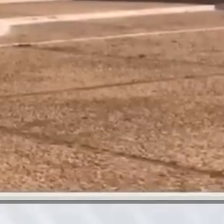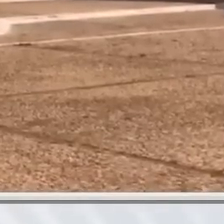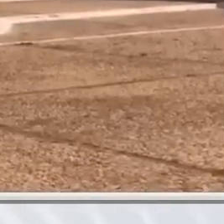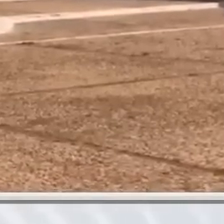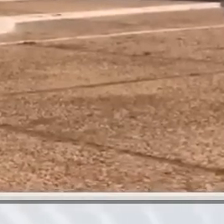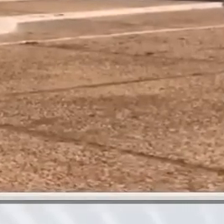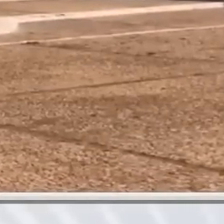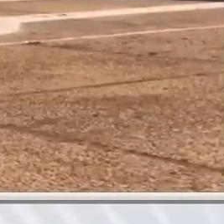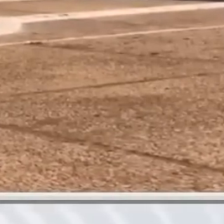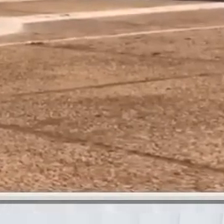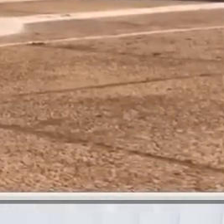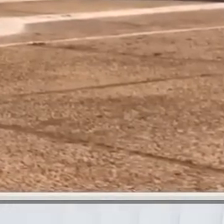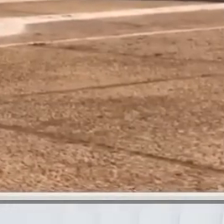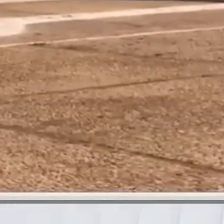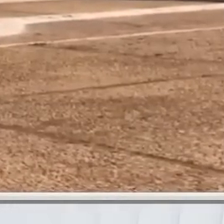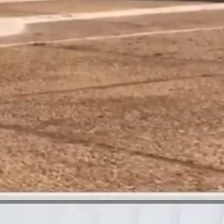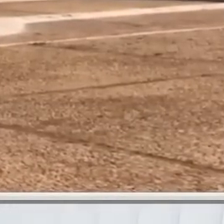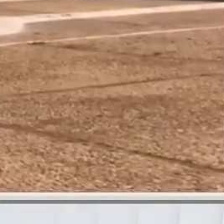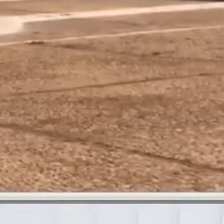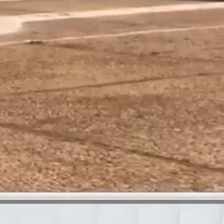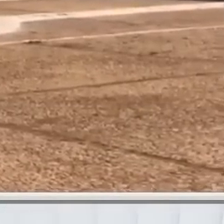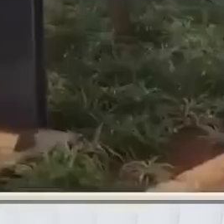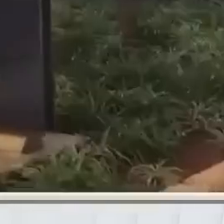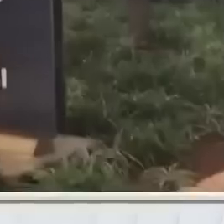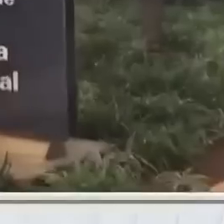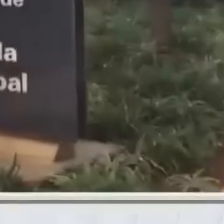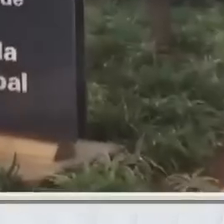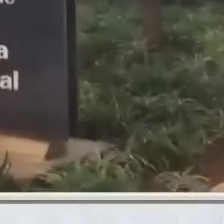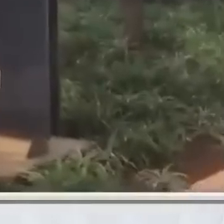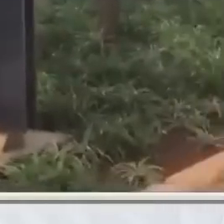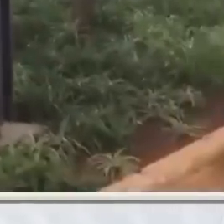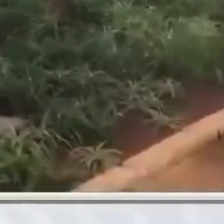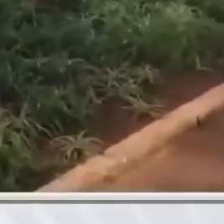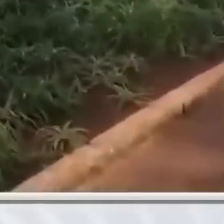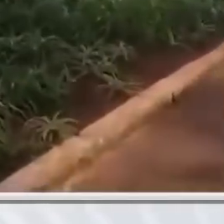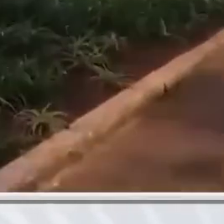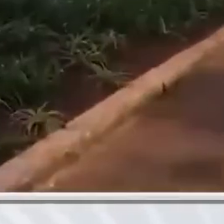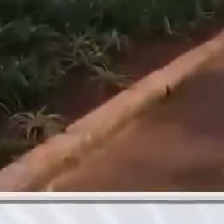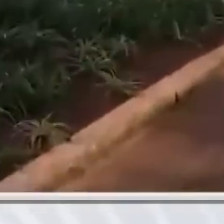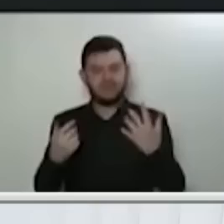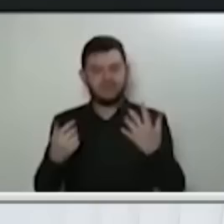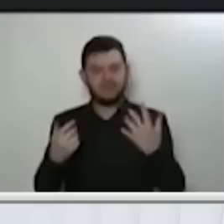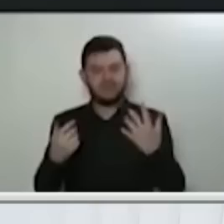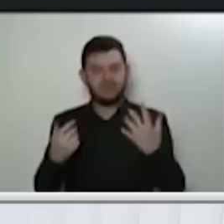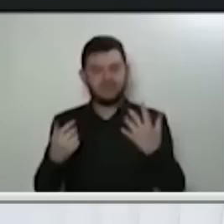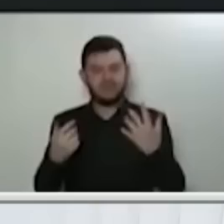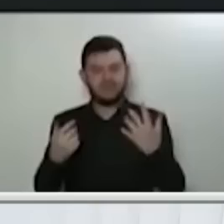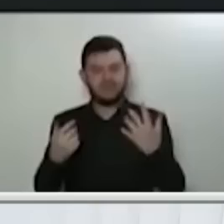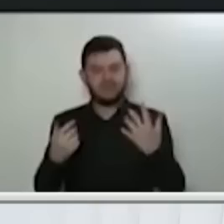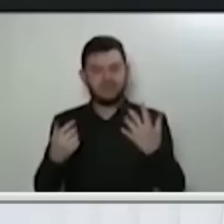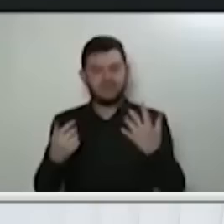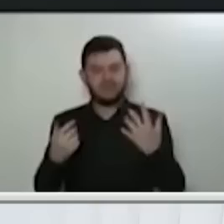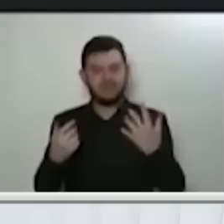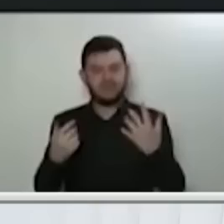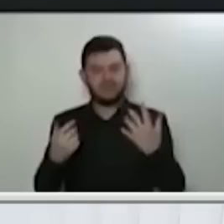perguntas em uma. Eu gostaria que o senhor explicasse rapidamente, pelo menos nos dissesse qual é a expectativa do senhor e também dos. Então,